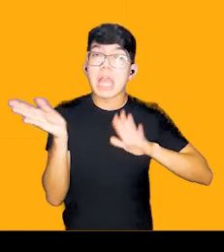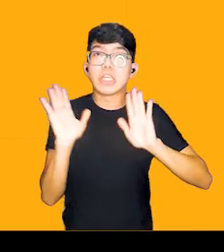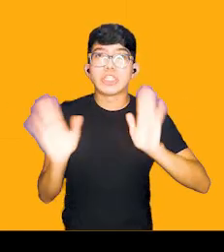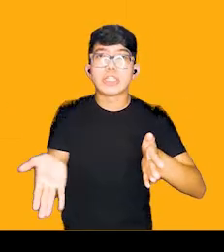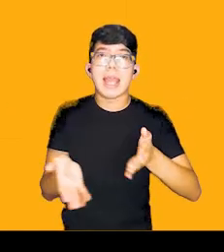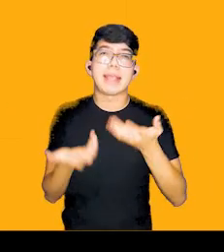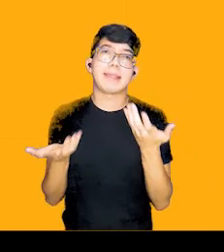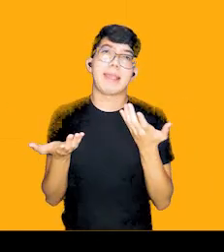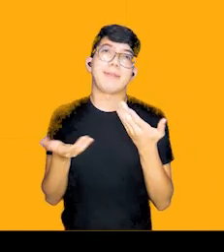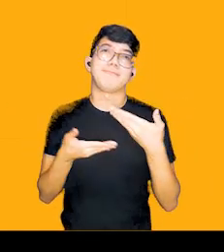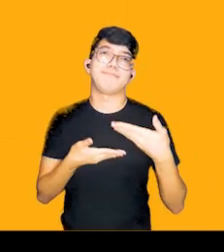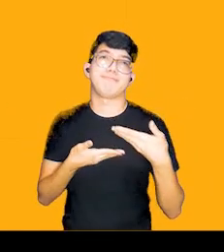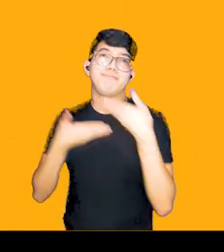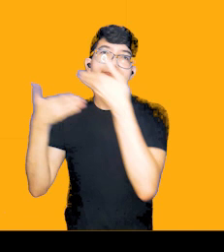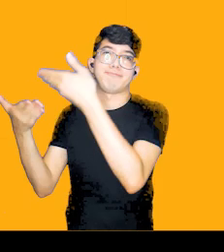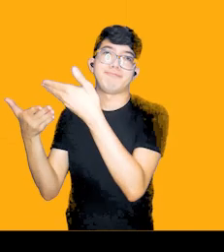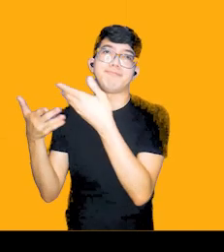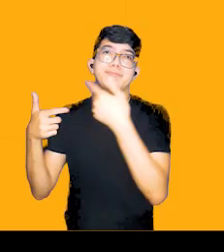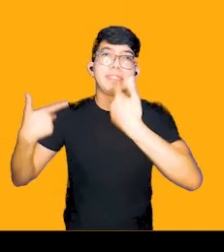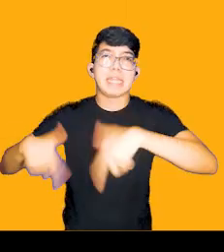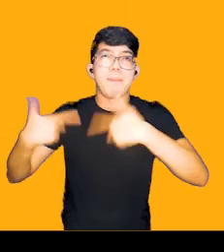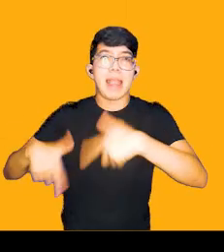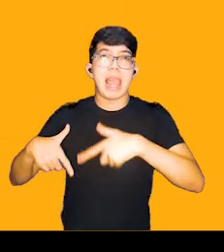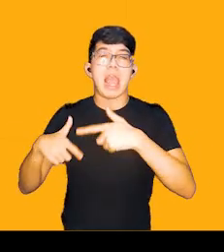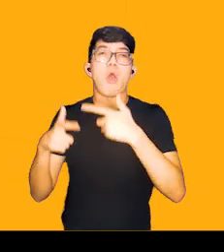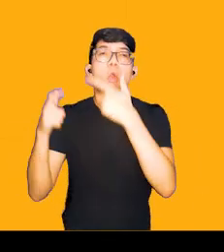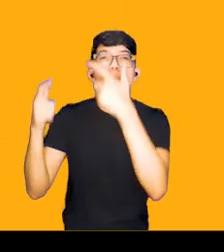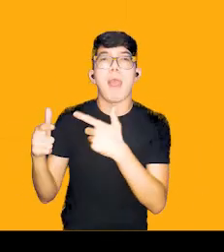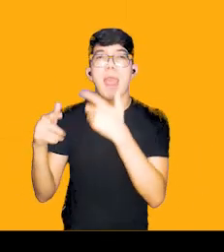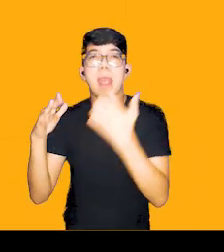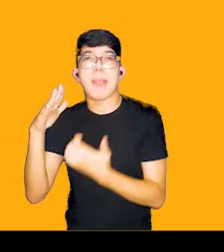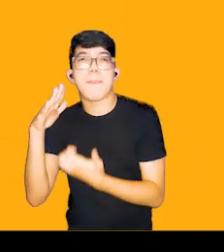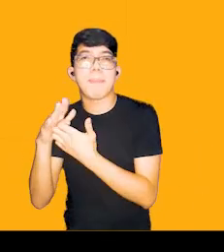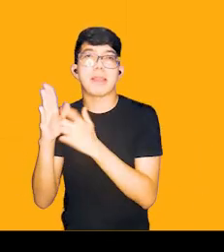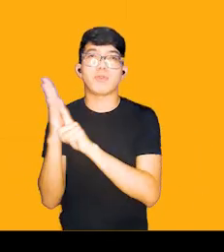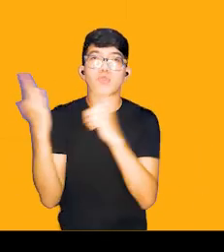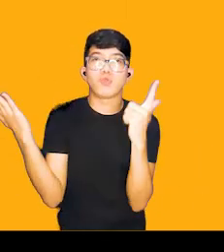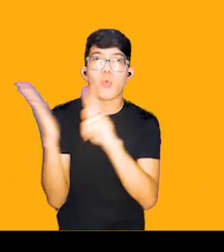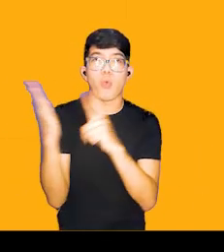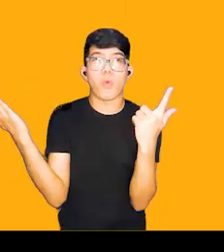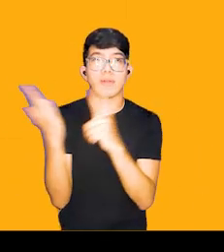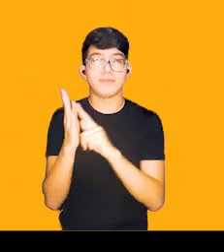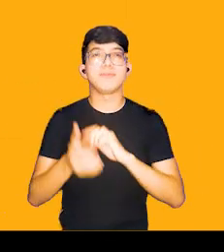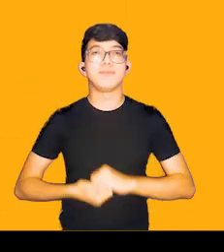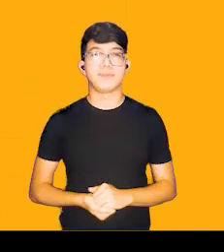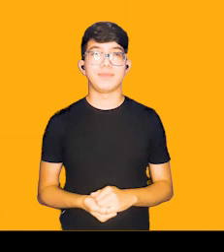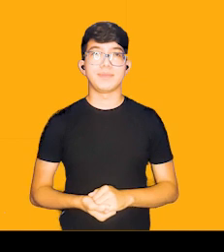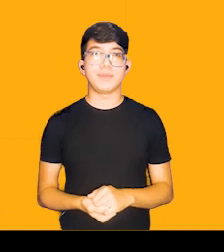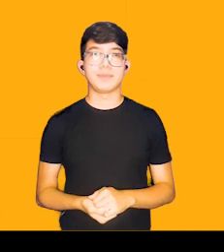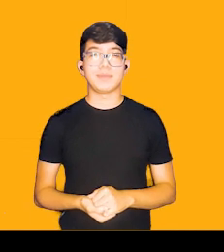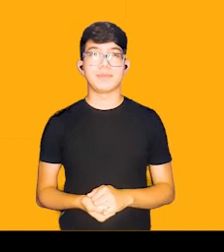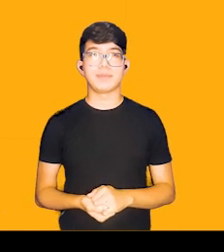carnaval. E durante o carnaval eu já estava trabalhando no jornal. O jornal